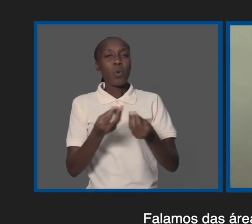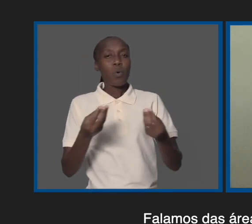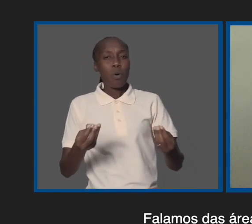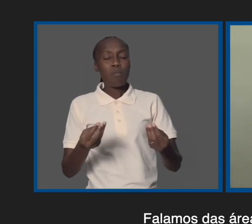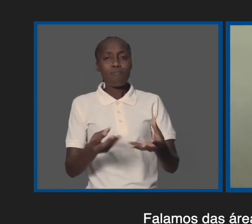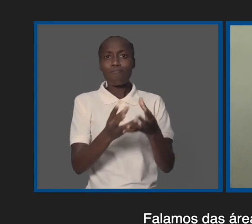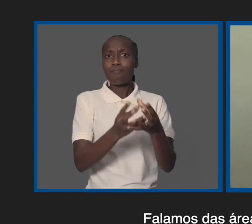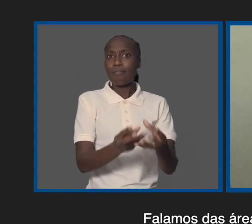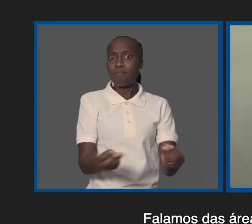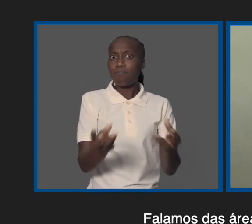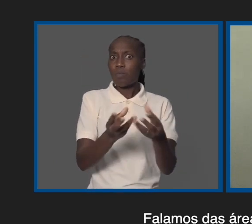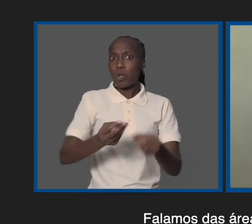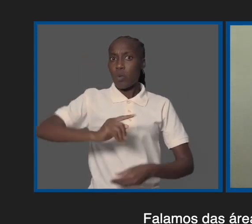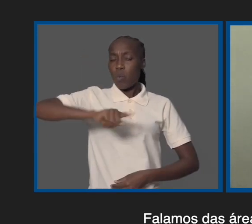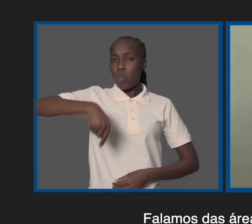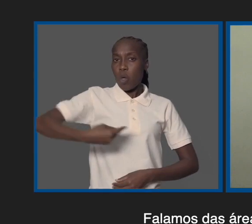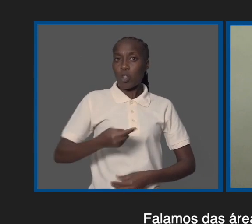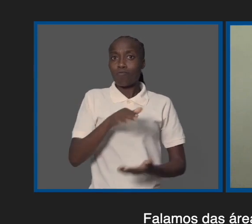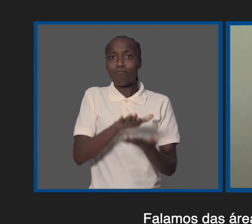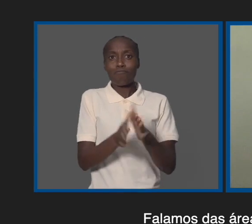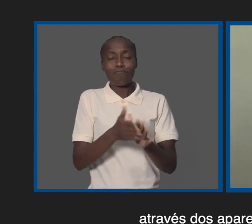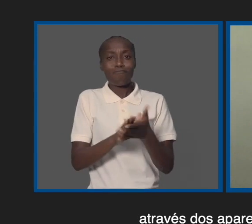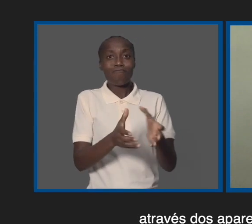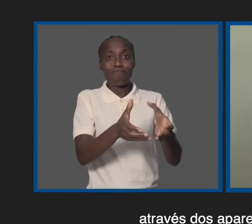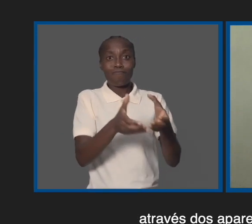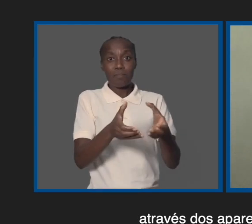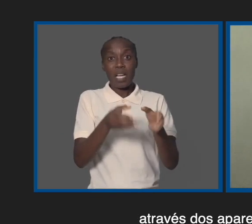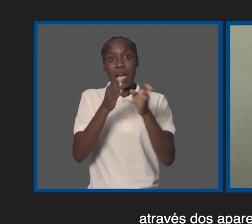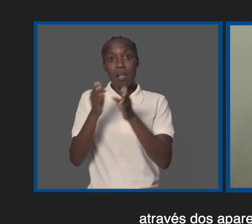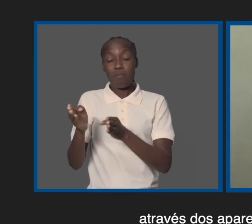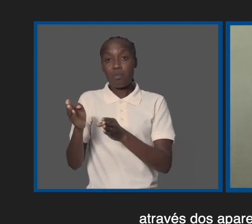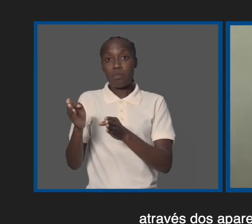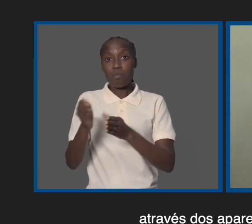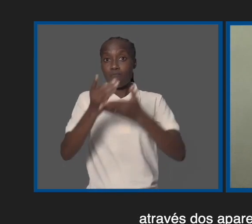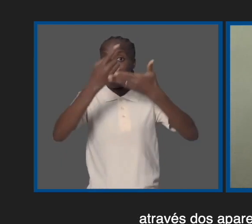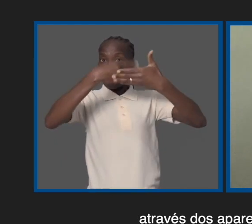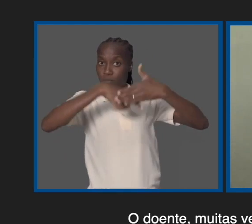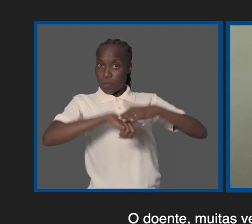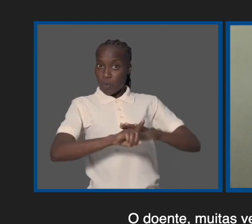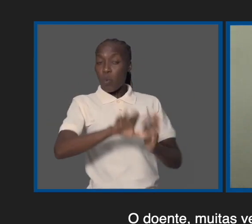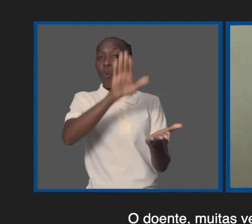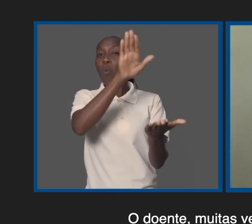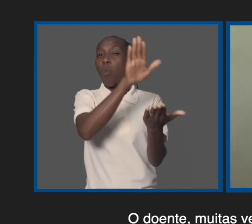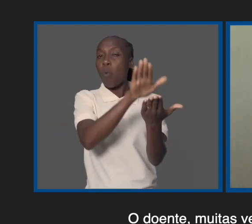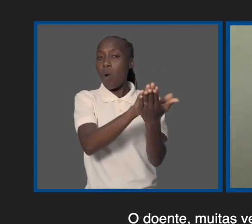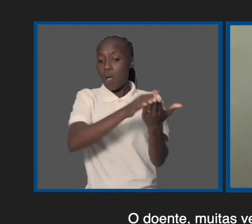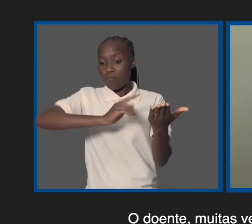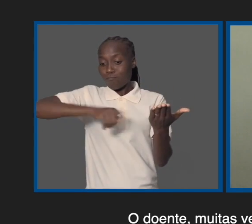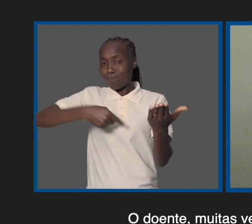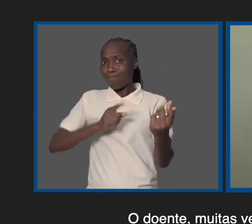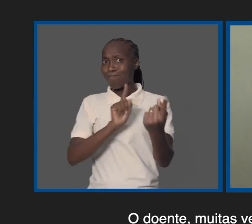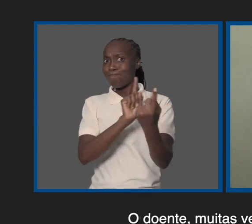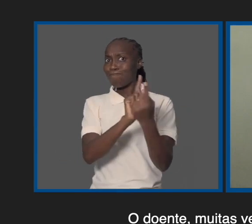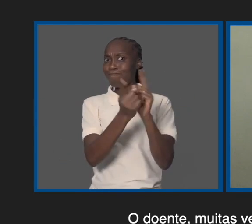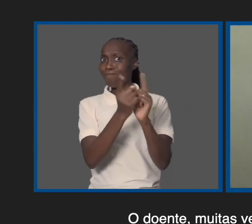muscular, a nível esquelético ou a nível neurológico, através dos aparelhos que nós produzimos. O doente, muitas vezes,